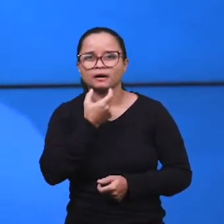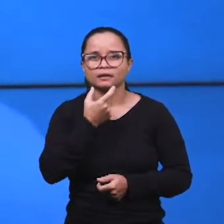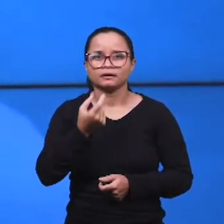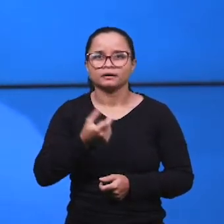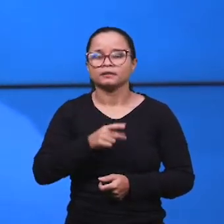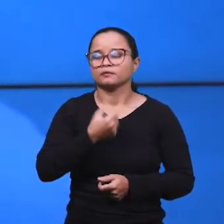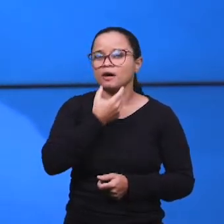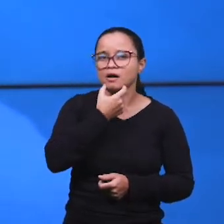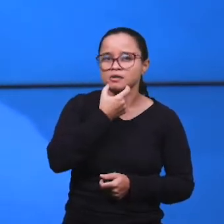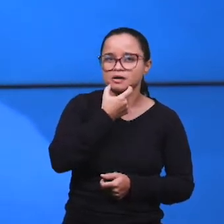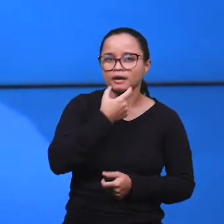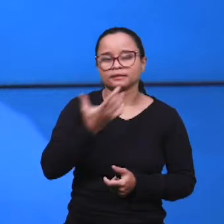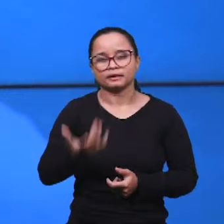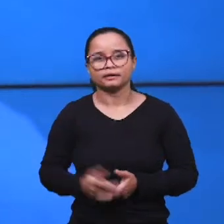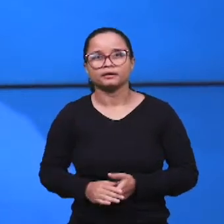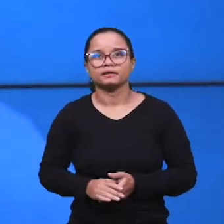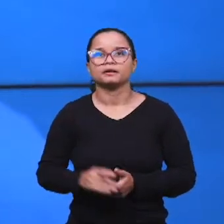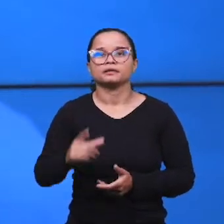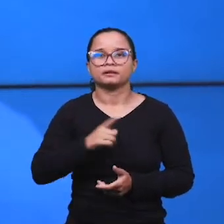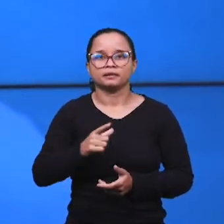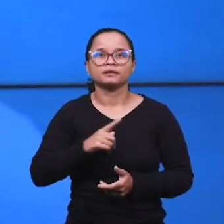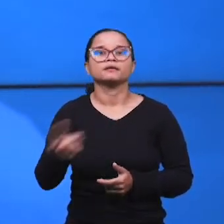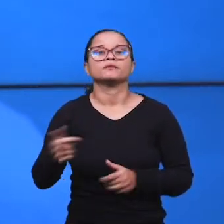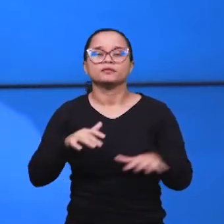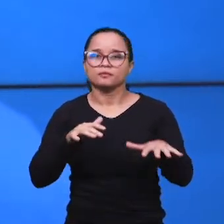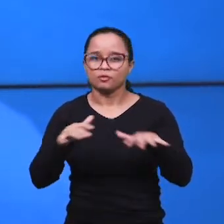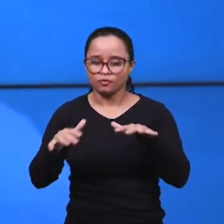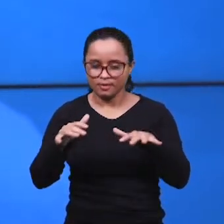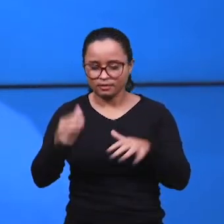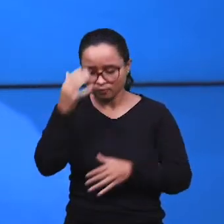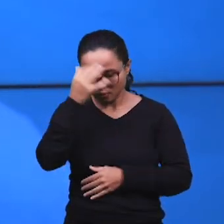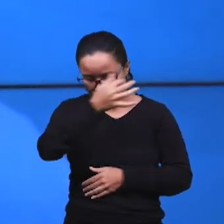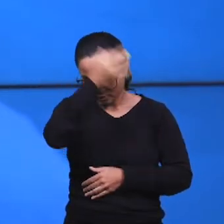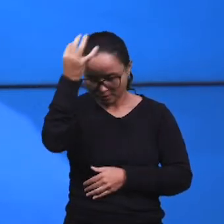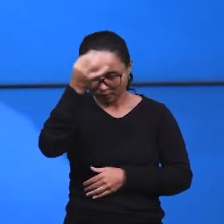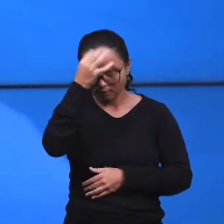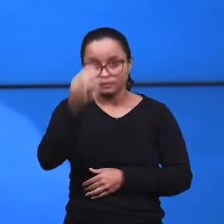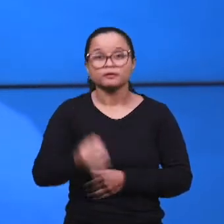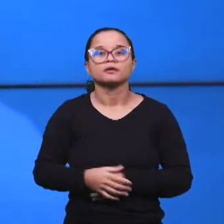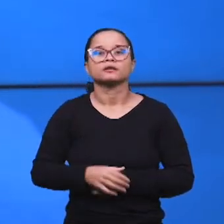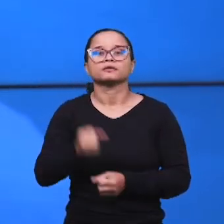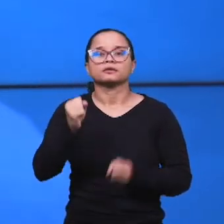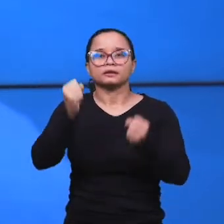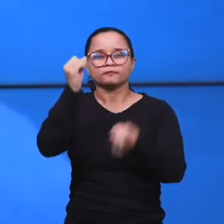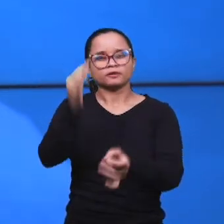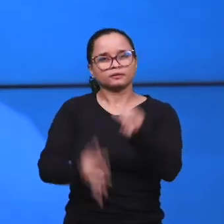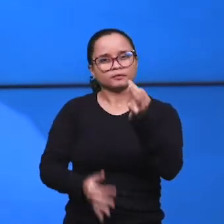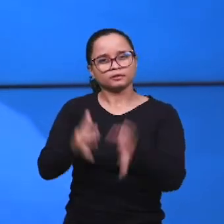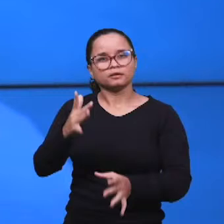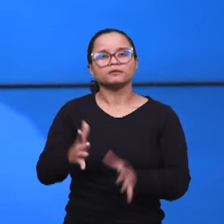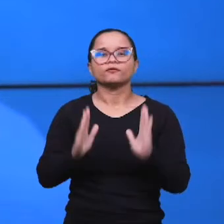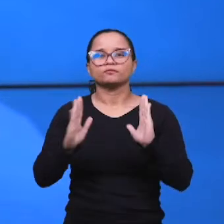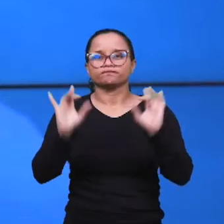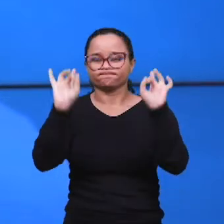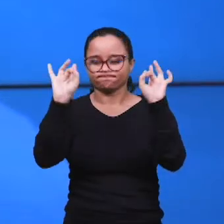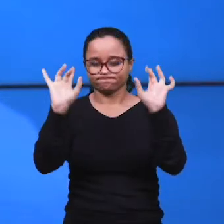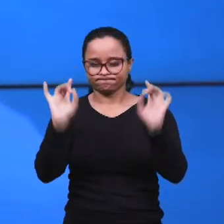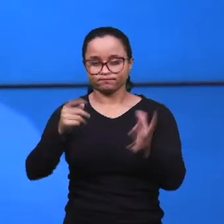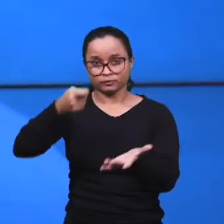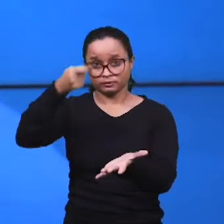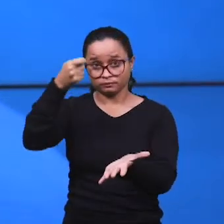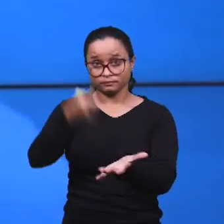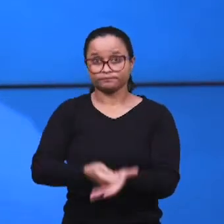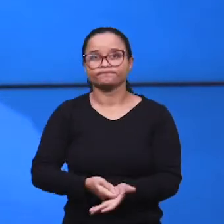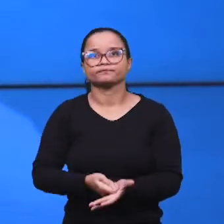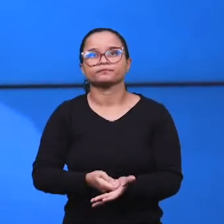da América foram muito sacudidos por esse grande avivamento espiritual, e foi um momento muito especial porque se cumpriu ali mesmo